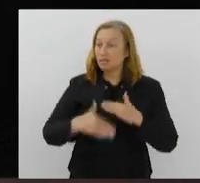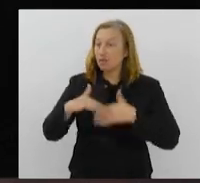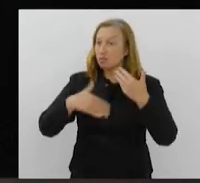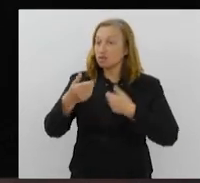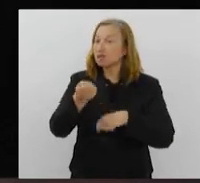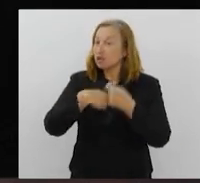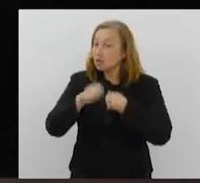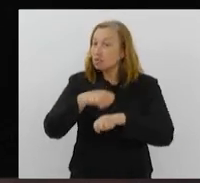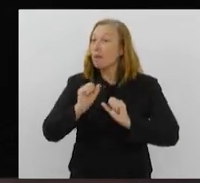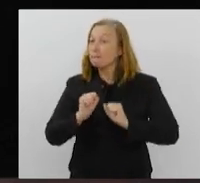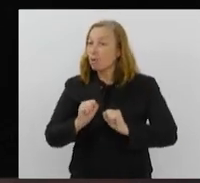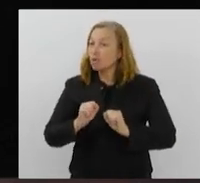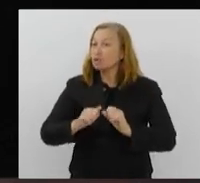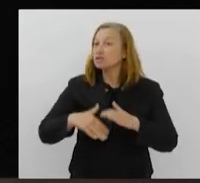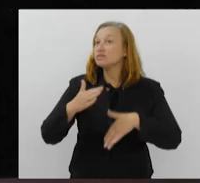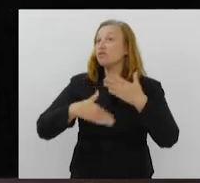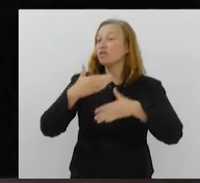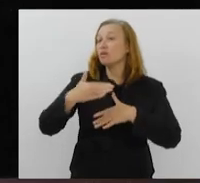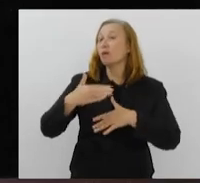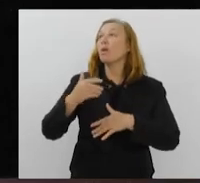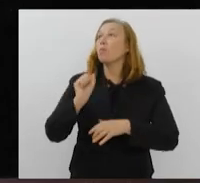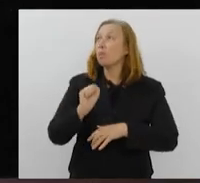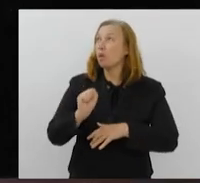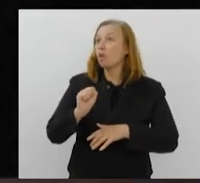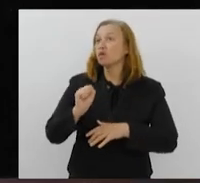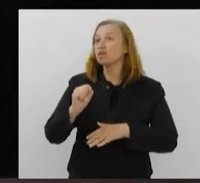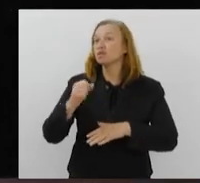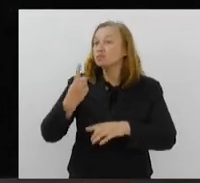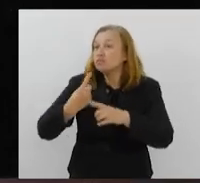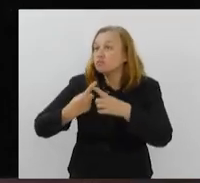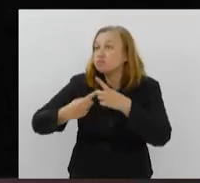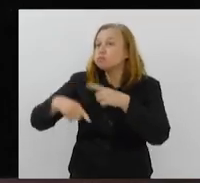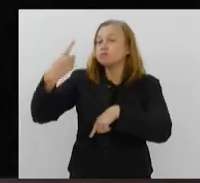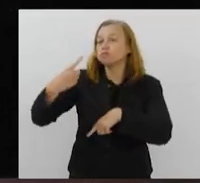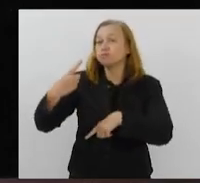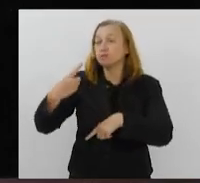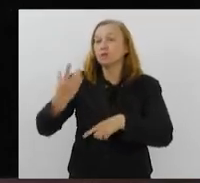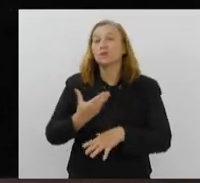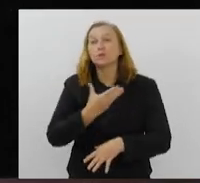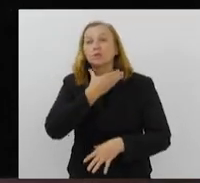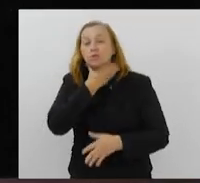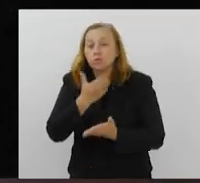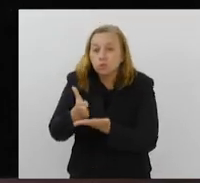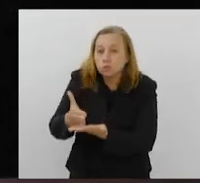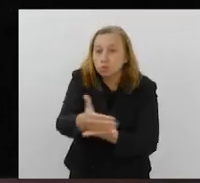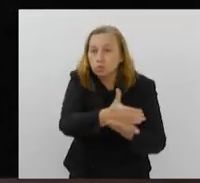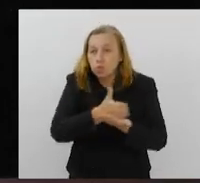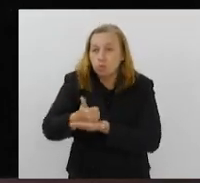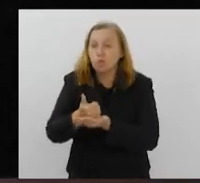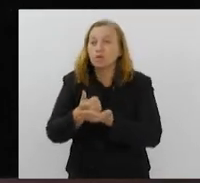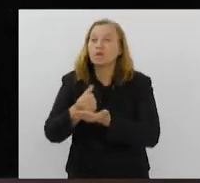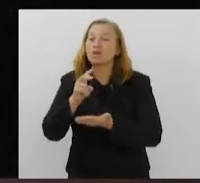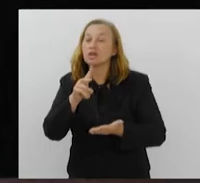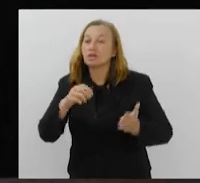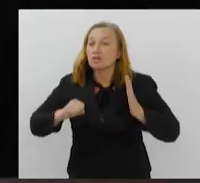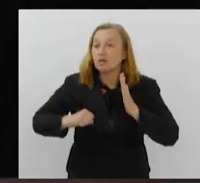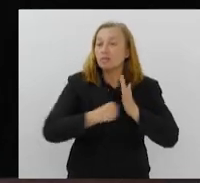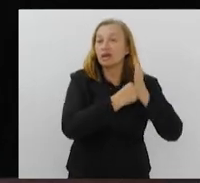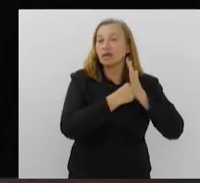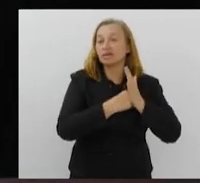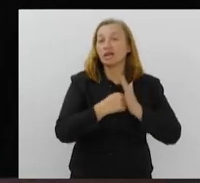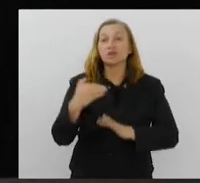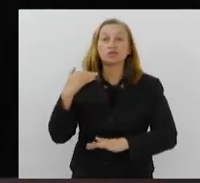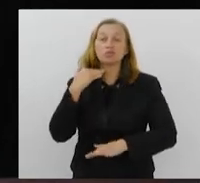podem, inclusive, ser uma solução, uma ferramenta para o enfrentamento da crise de arrecadação, que vai impactar nos cofres